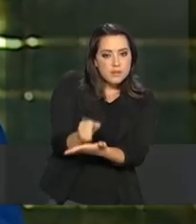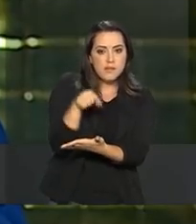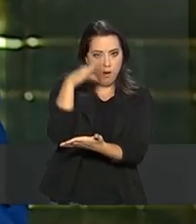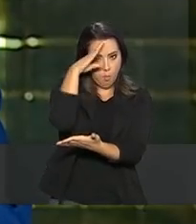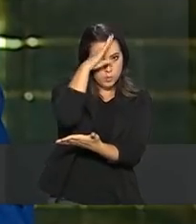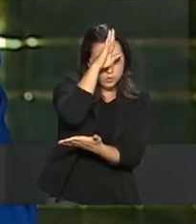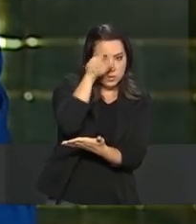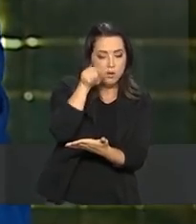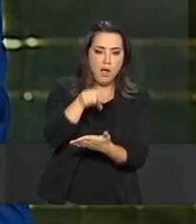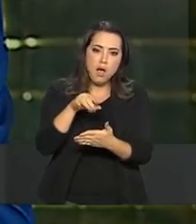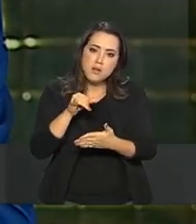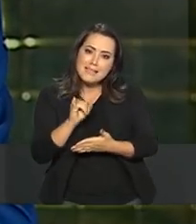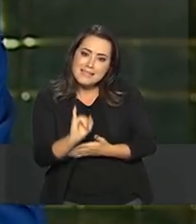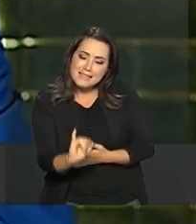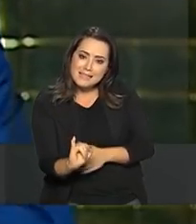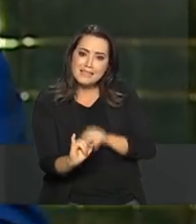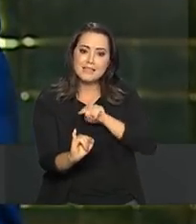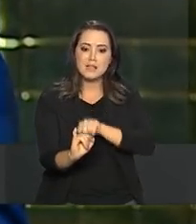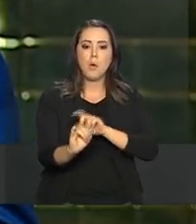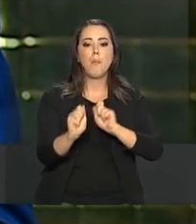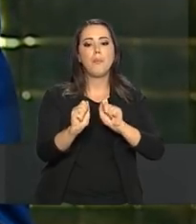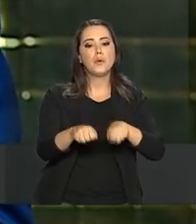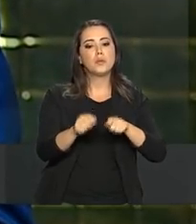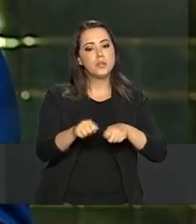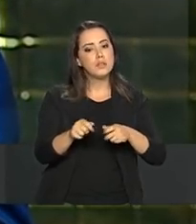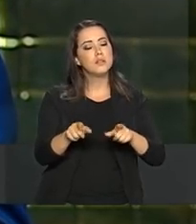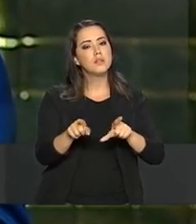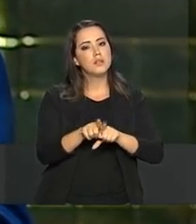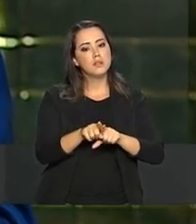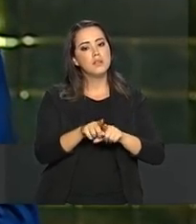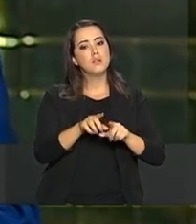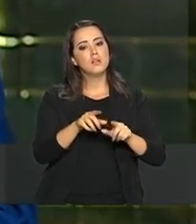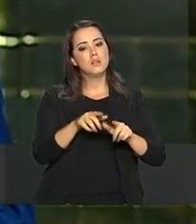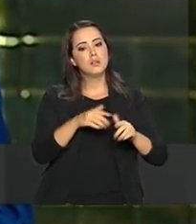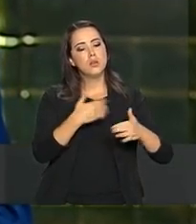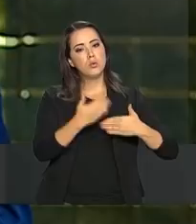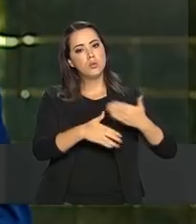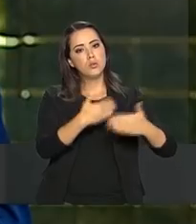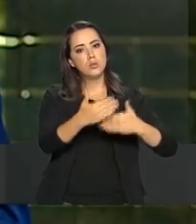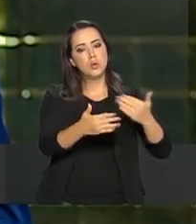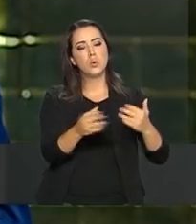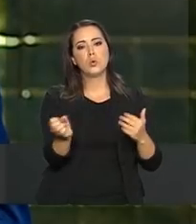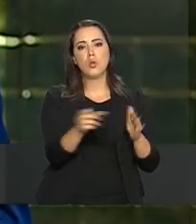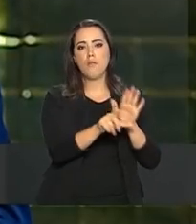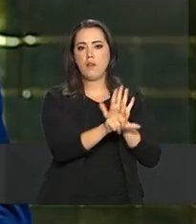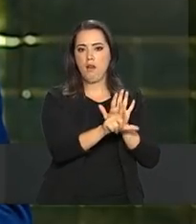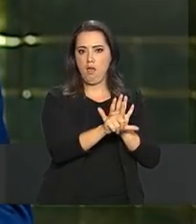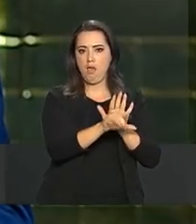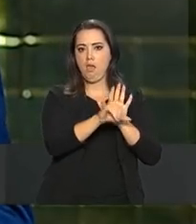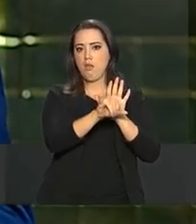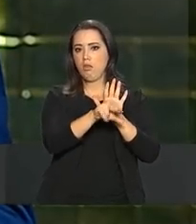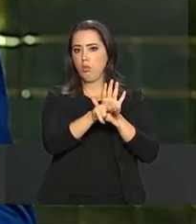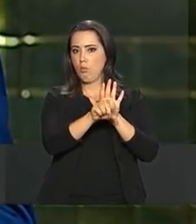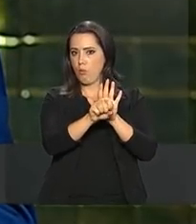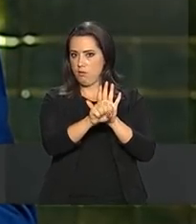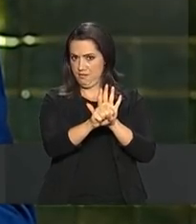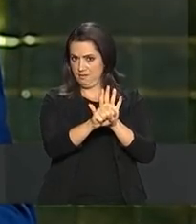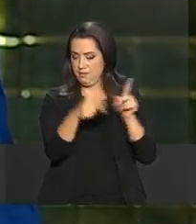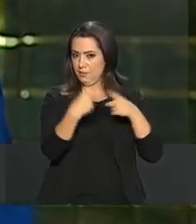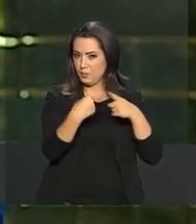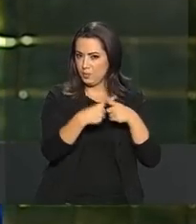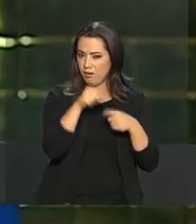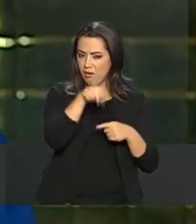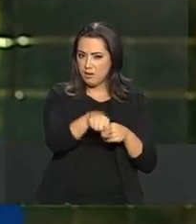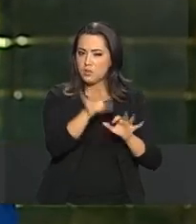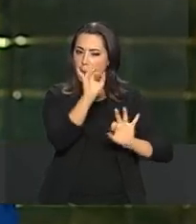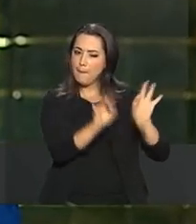de eventualmente podemos ainda fazer tramitar a reforma da previdência já que ela está digamos